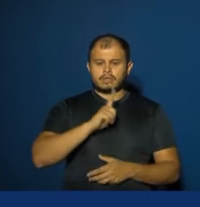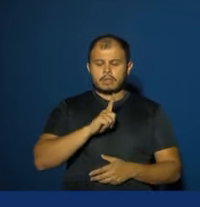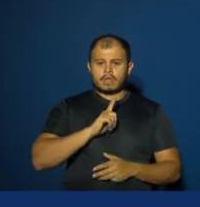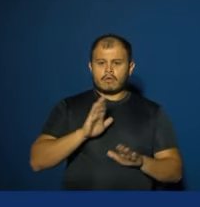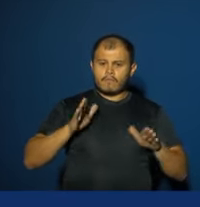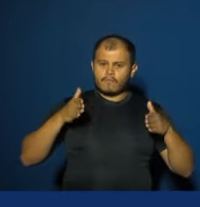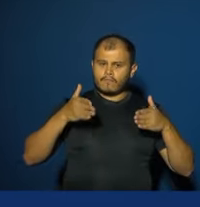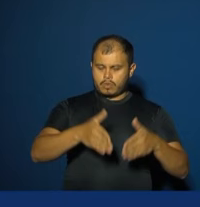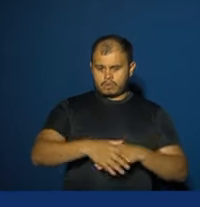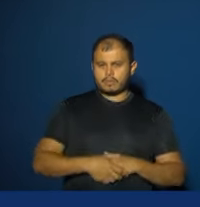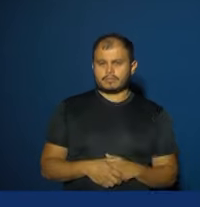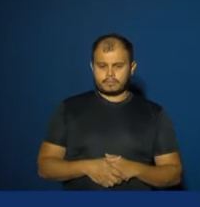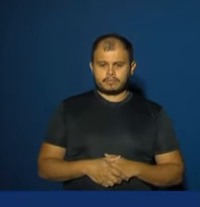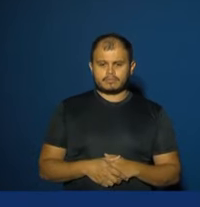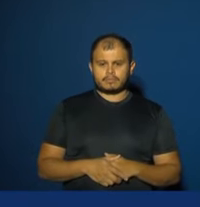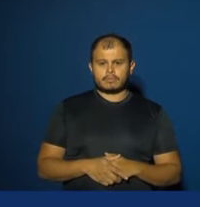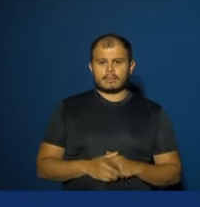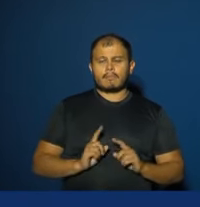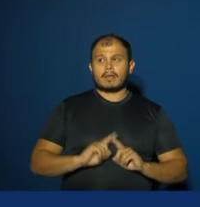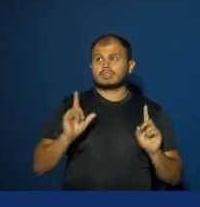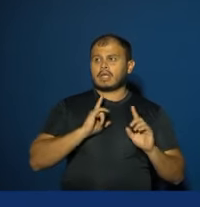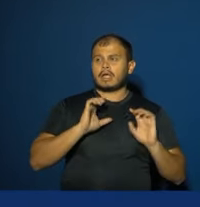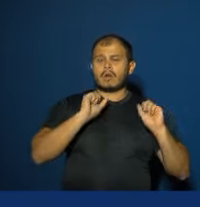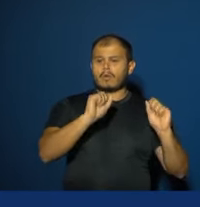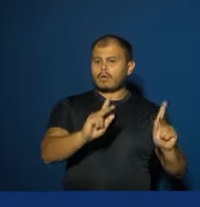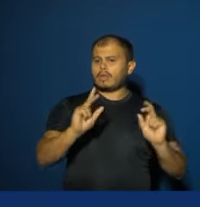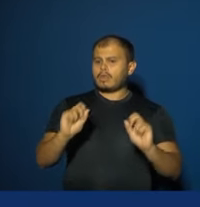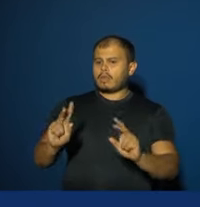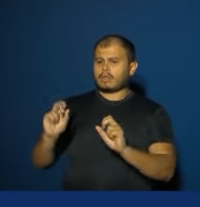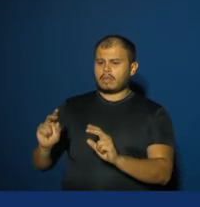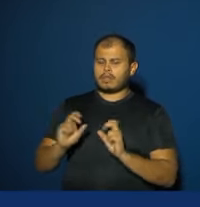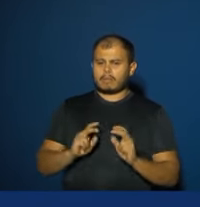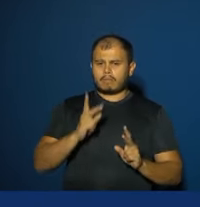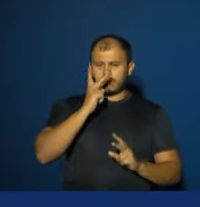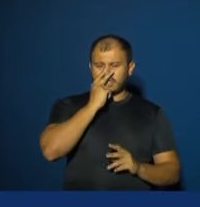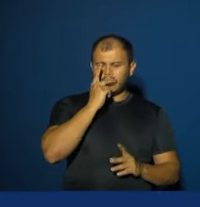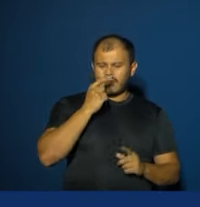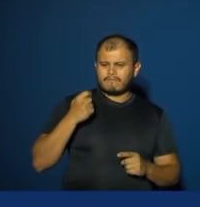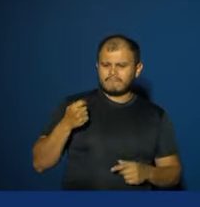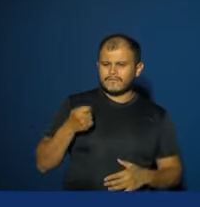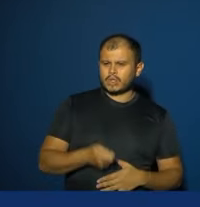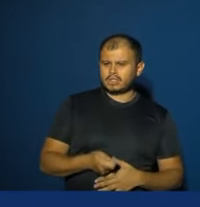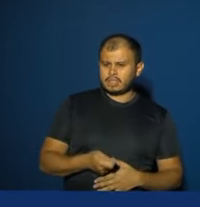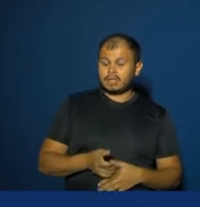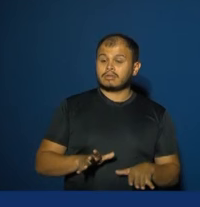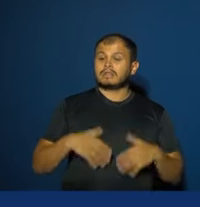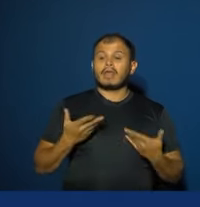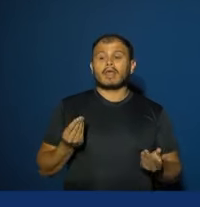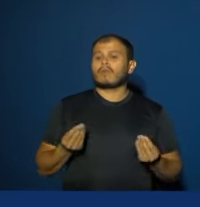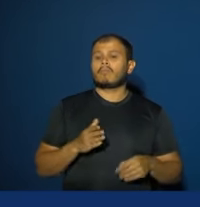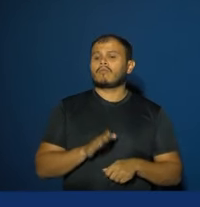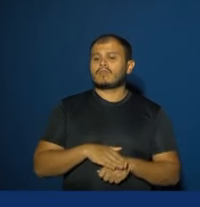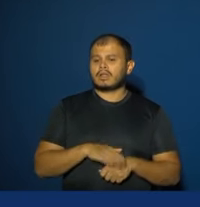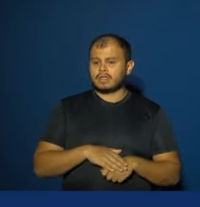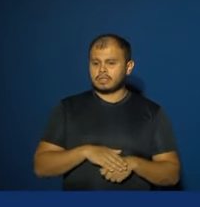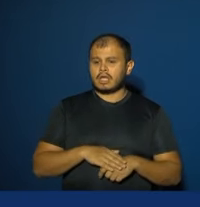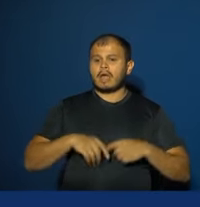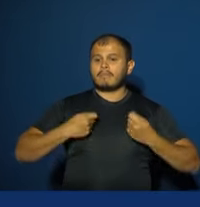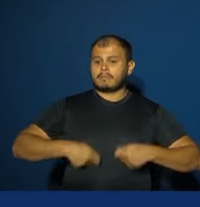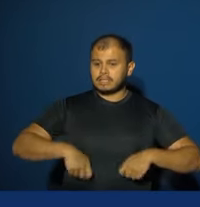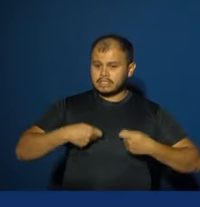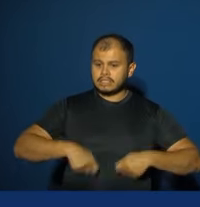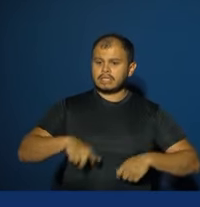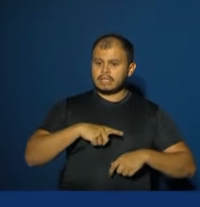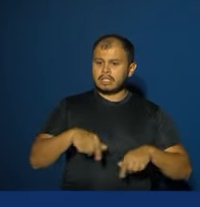né poxa mas aí tá tudo certo aparece Corsan né poxa vida como é que a gente faz requer o